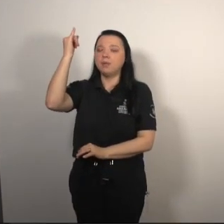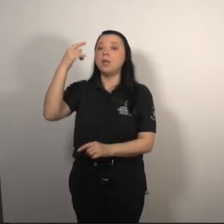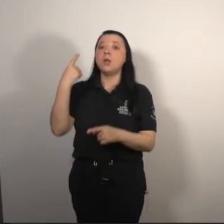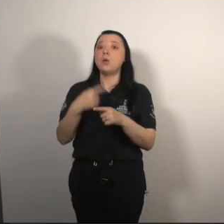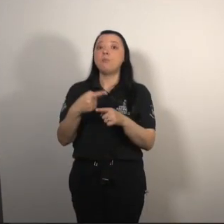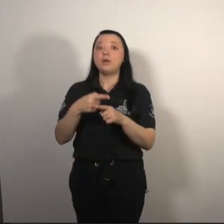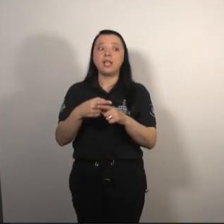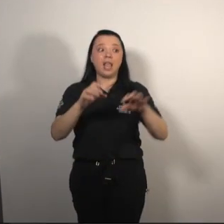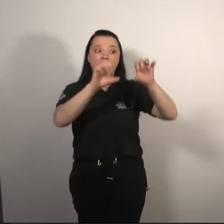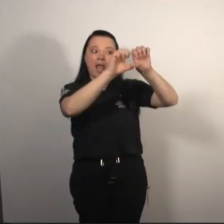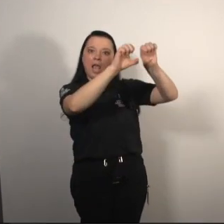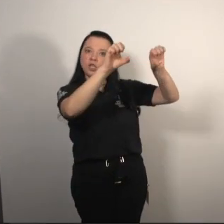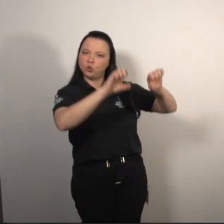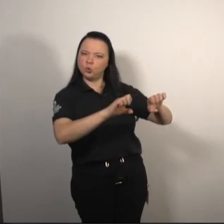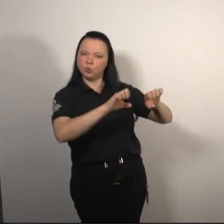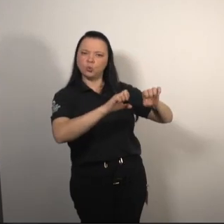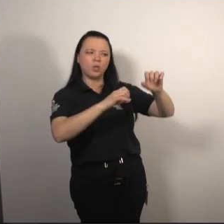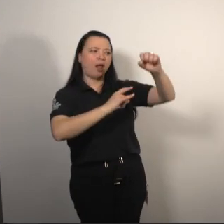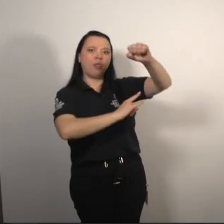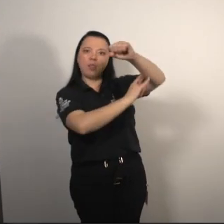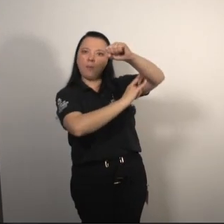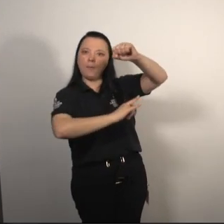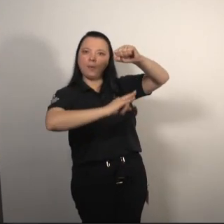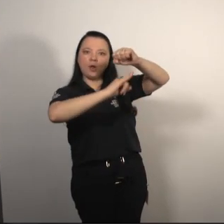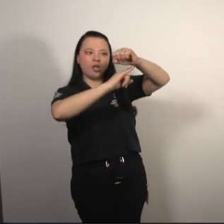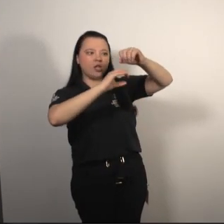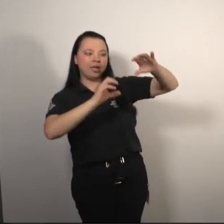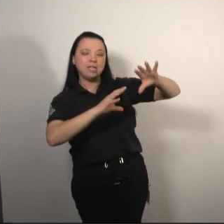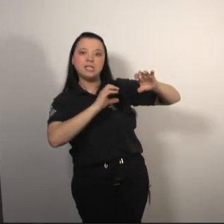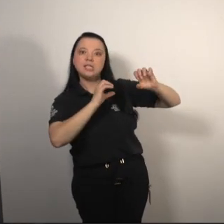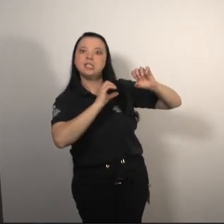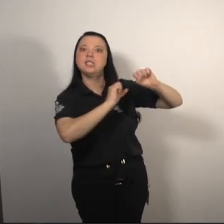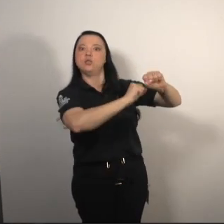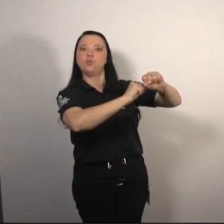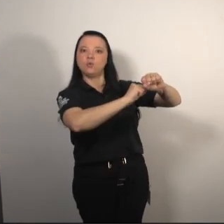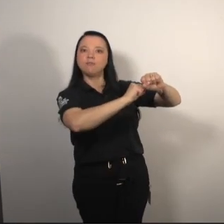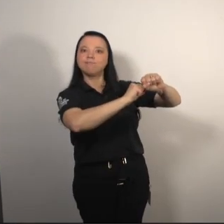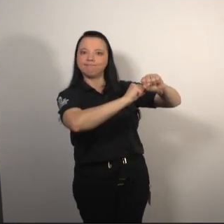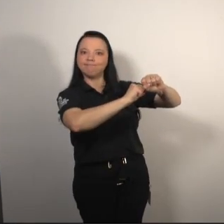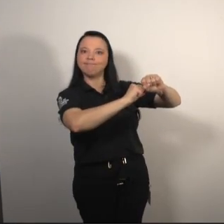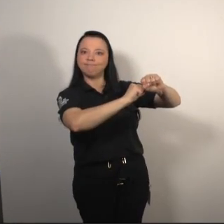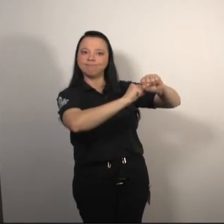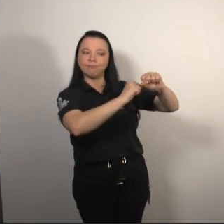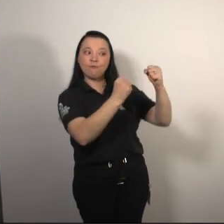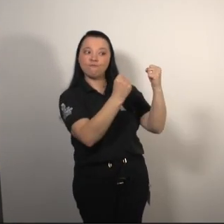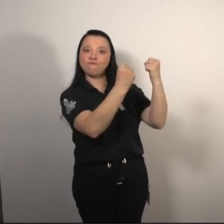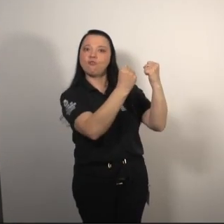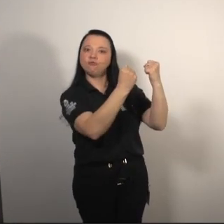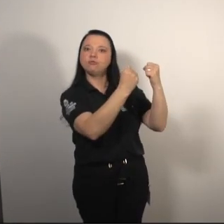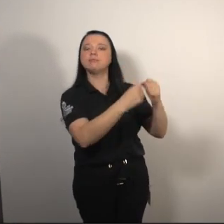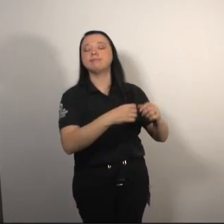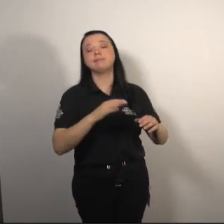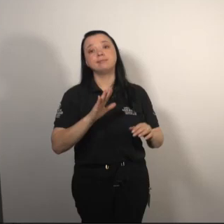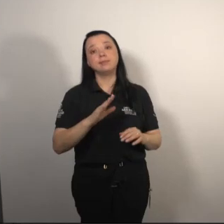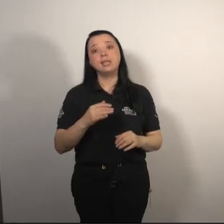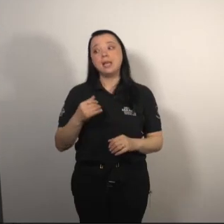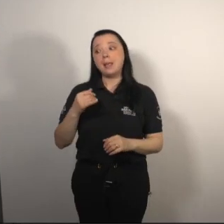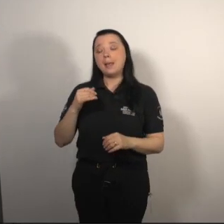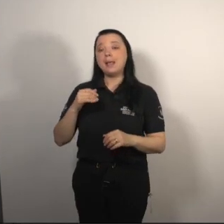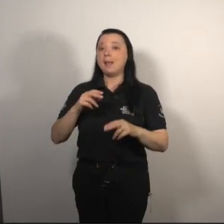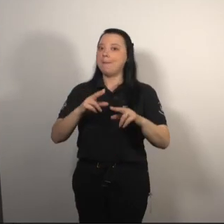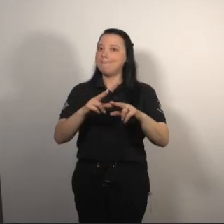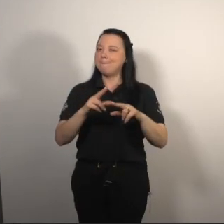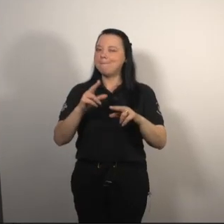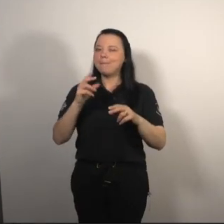toda a estrutura de uma ponte. E para a gente substituir um aparelho de apoio como esse, é feito